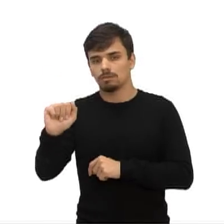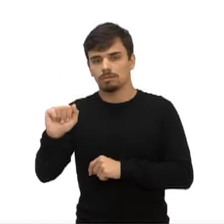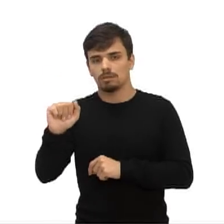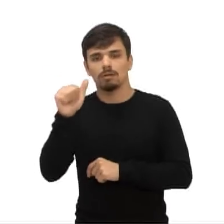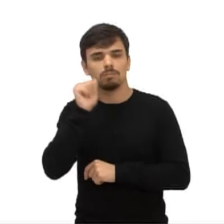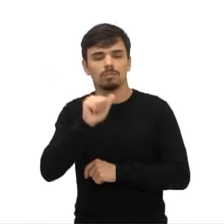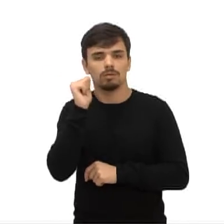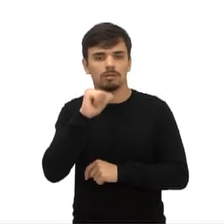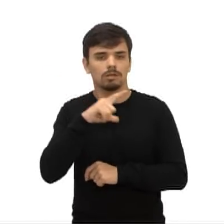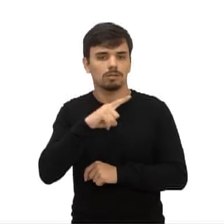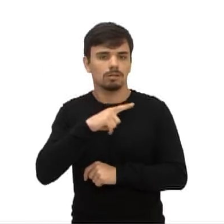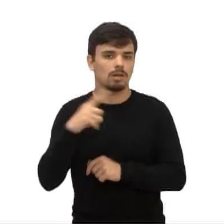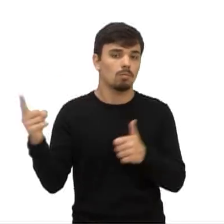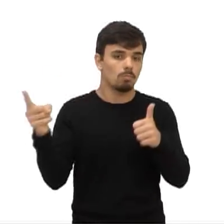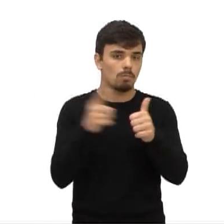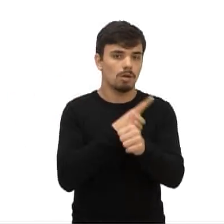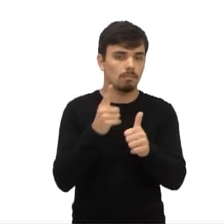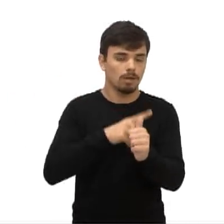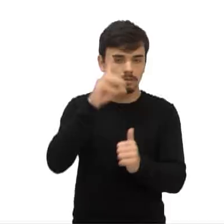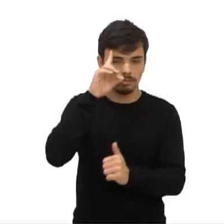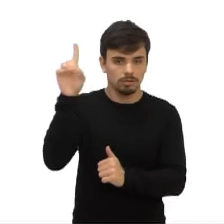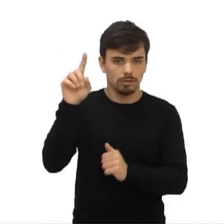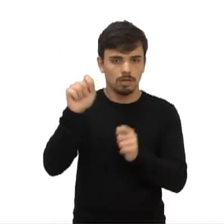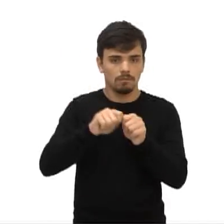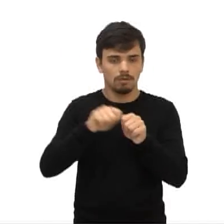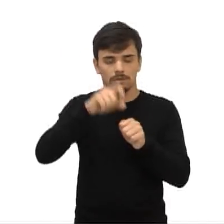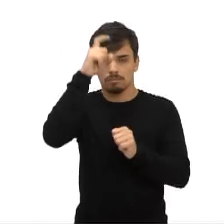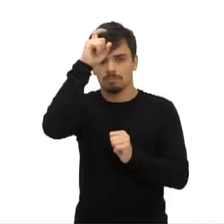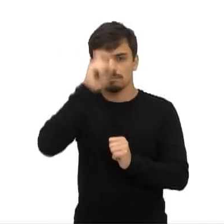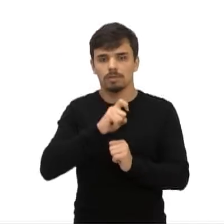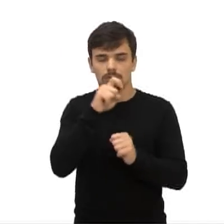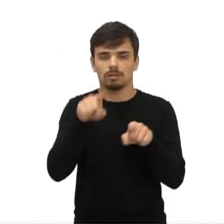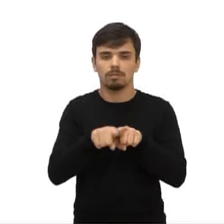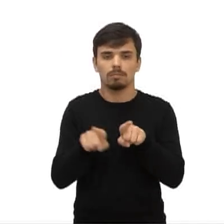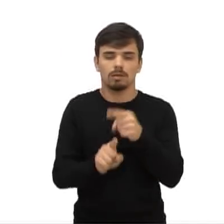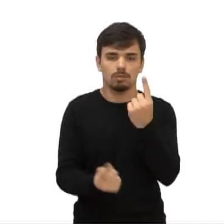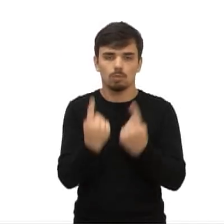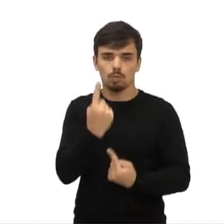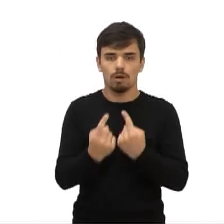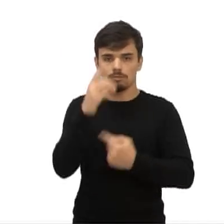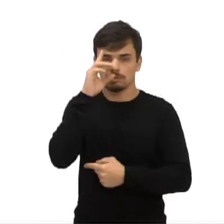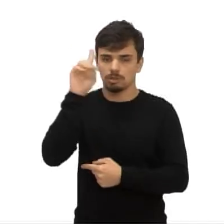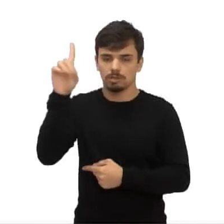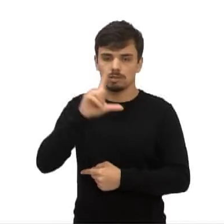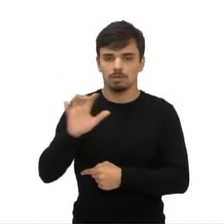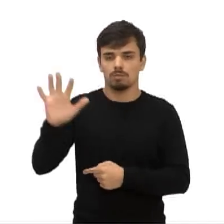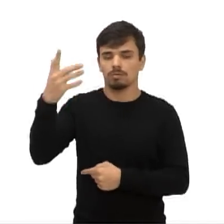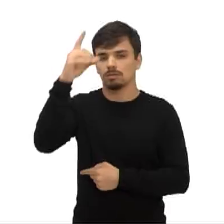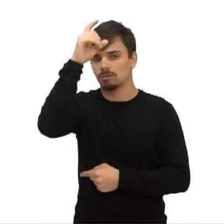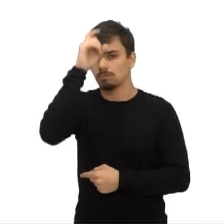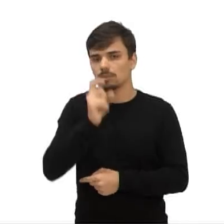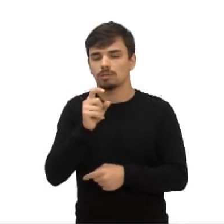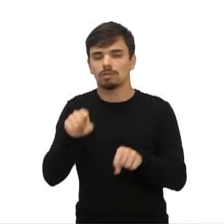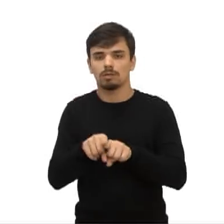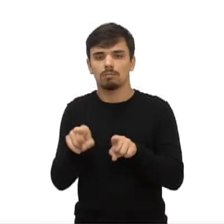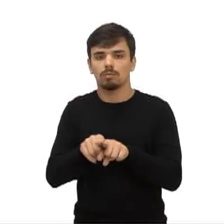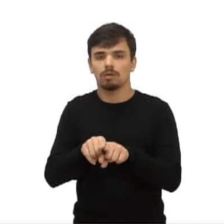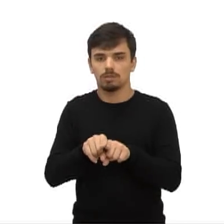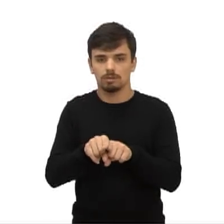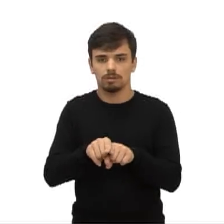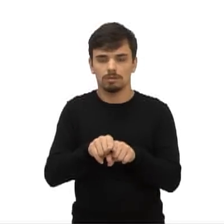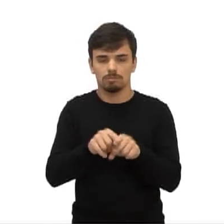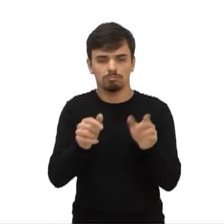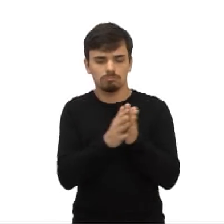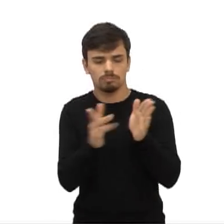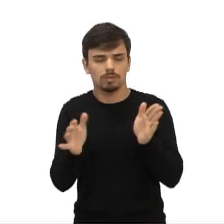lá o primeiro dia que ela menstruou, né? Marca lá quais dias ela menstruou e ela vai contar, depois